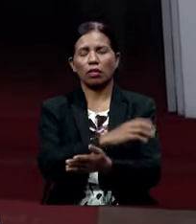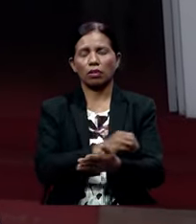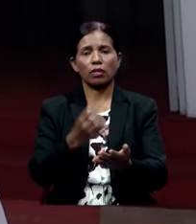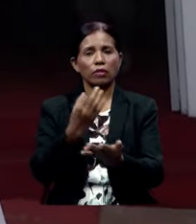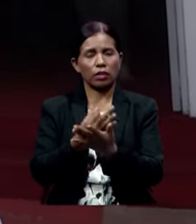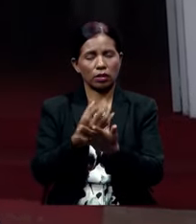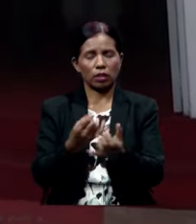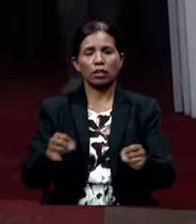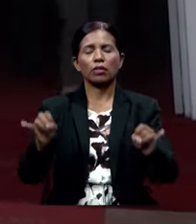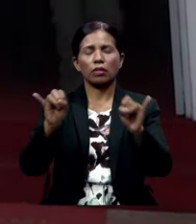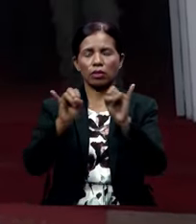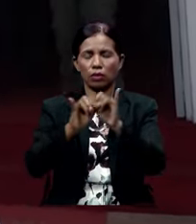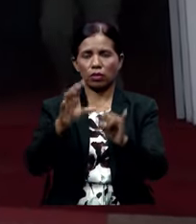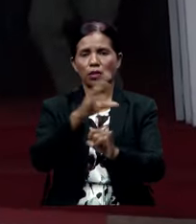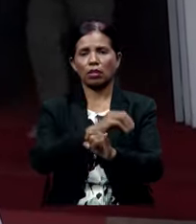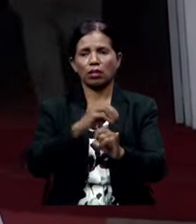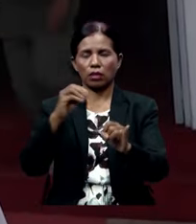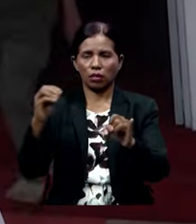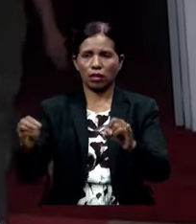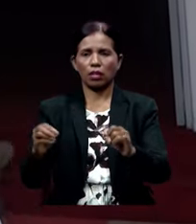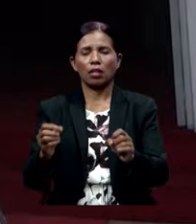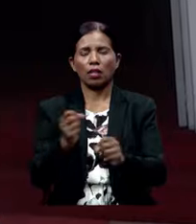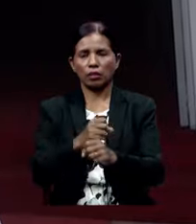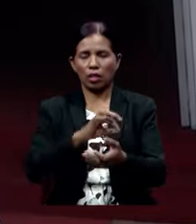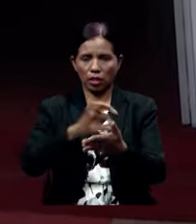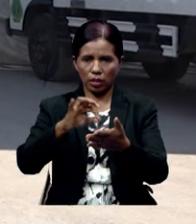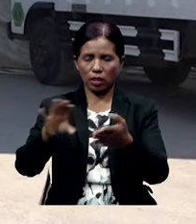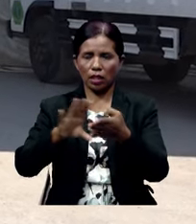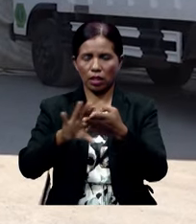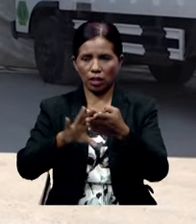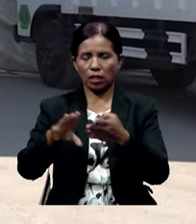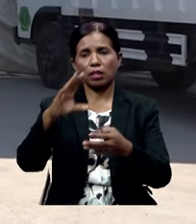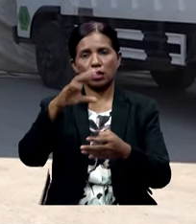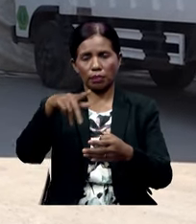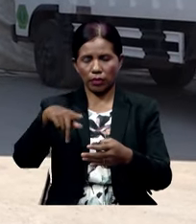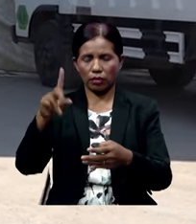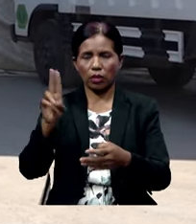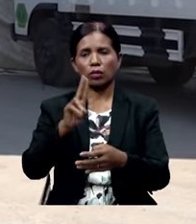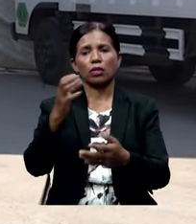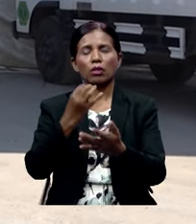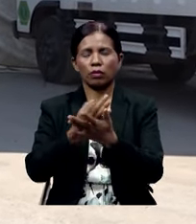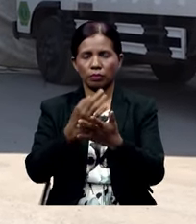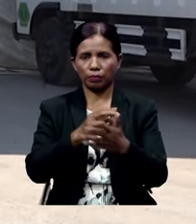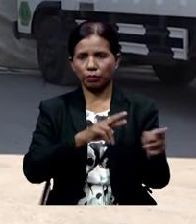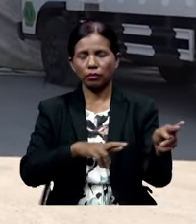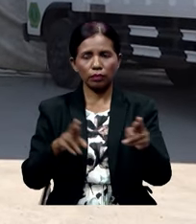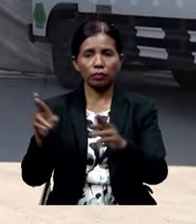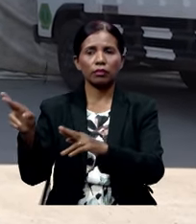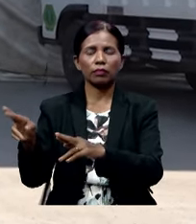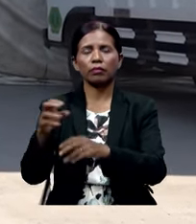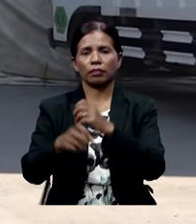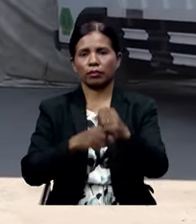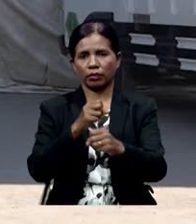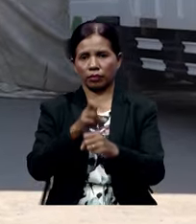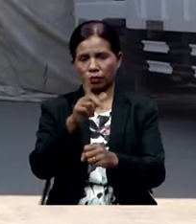Instituto Nacional Farmácia no Produto Médico ato assina carta CPV rode executa orçamento retificativo tina rihun rua